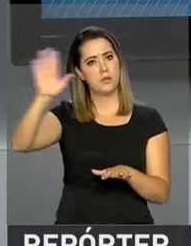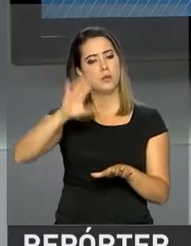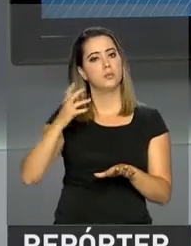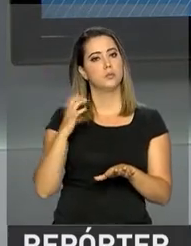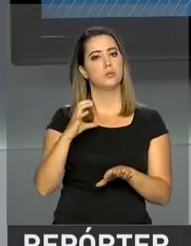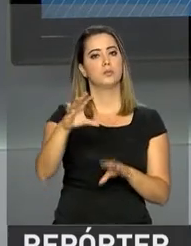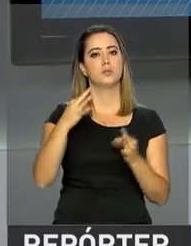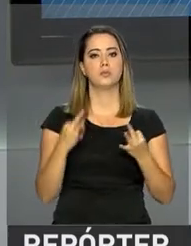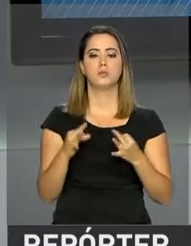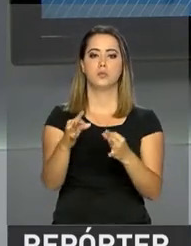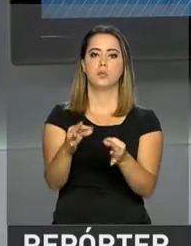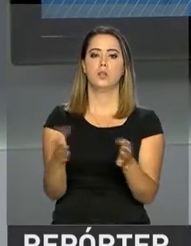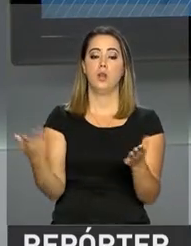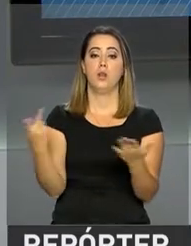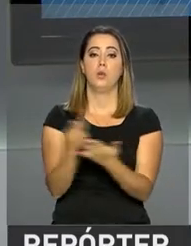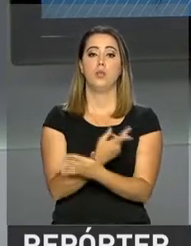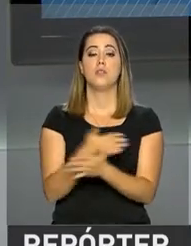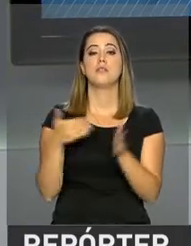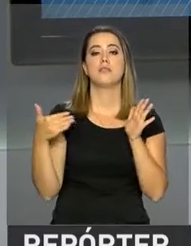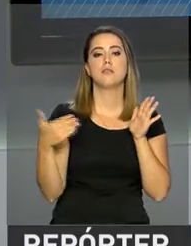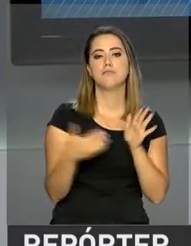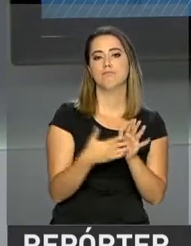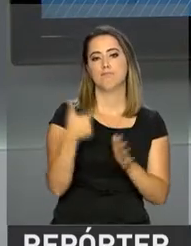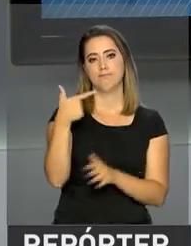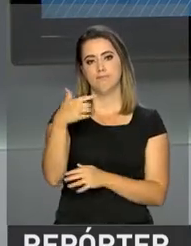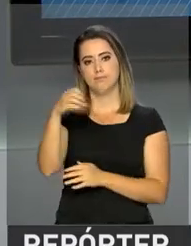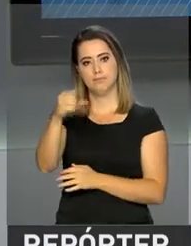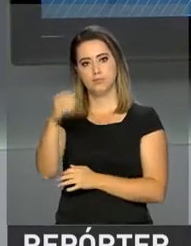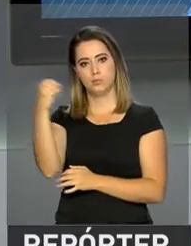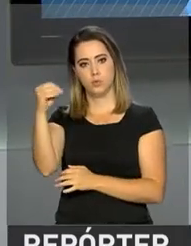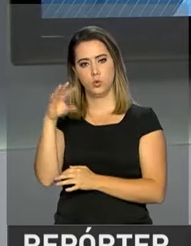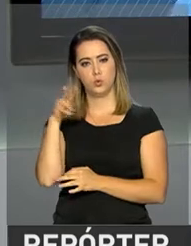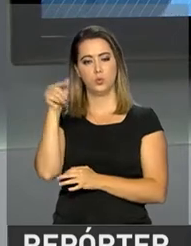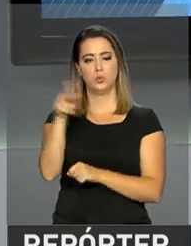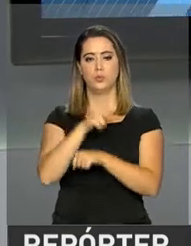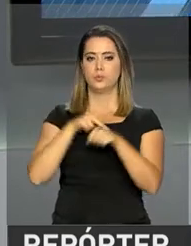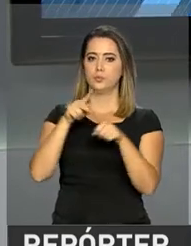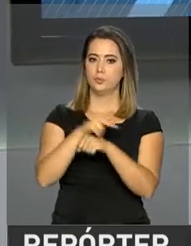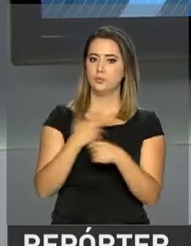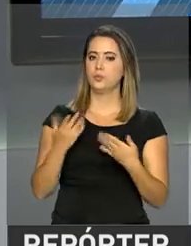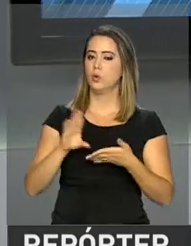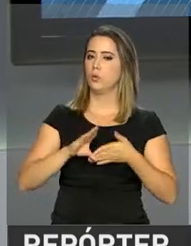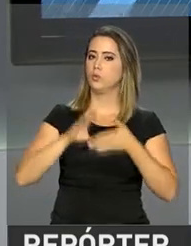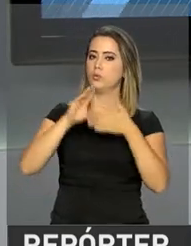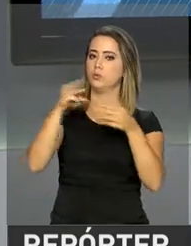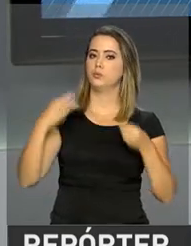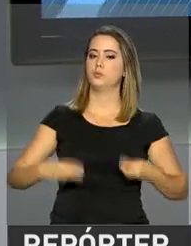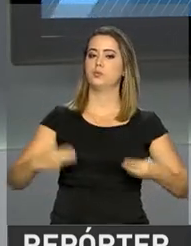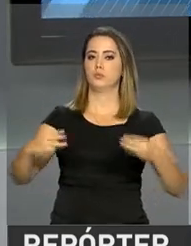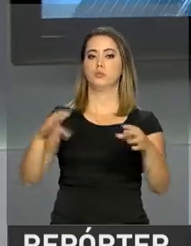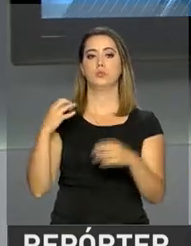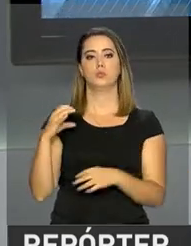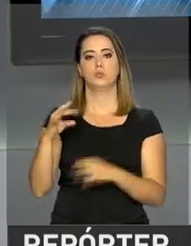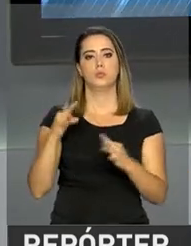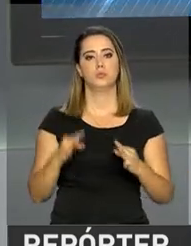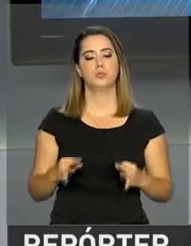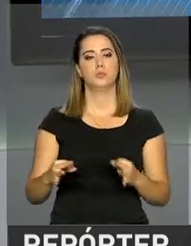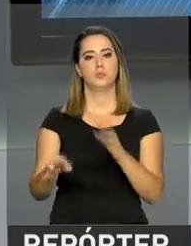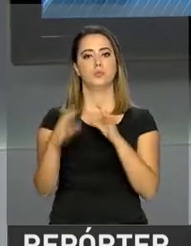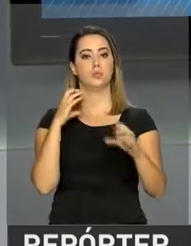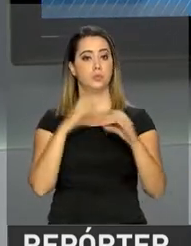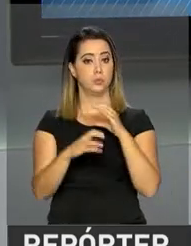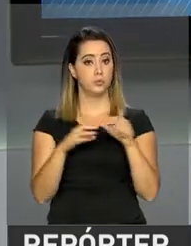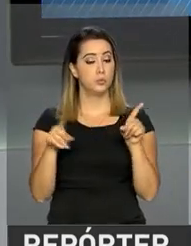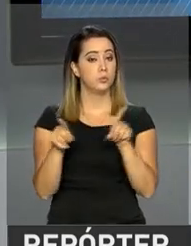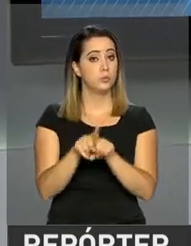é realizada até o dia 29 de outubro em todo o país. Coordenada pelo Ministério da Ciência, Tecnologia, Inovação e